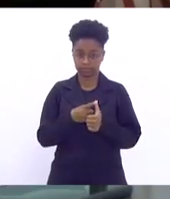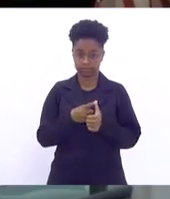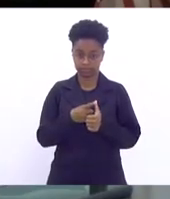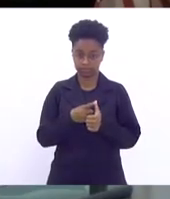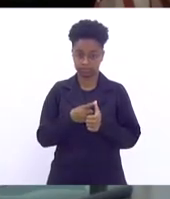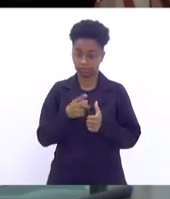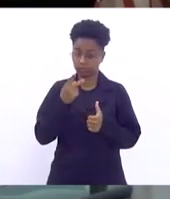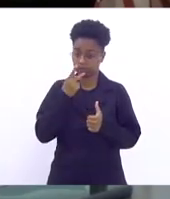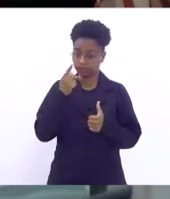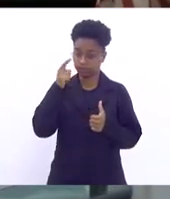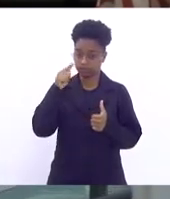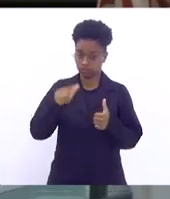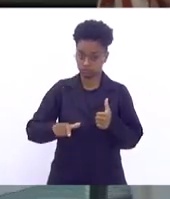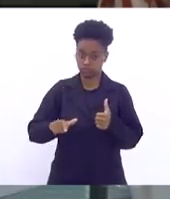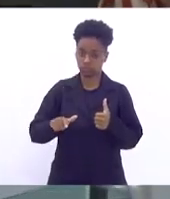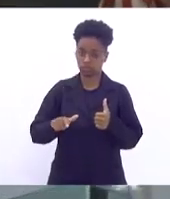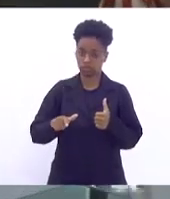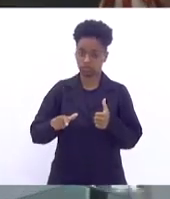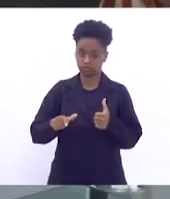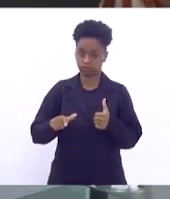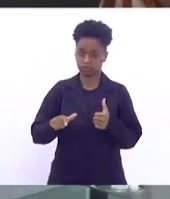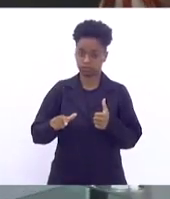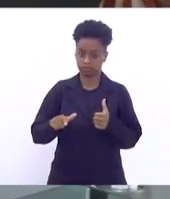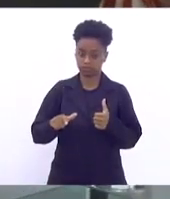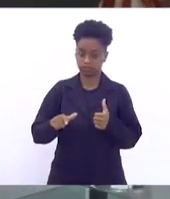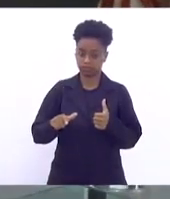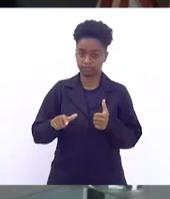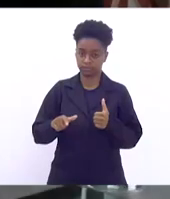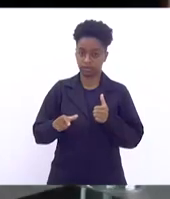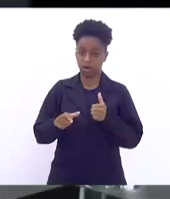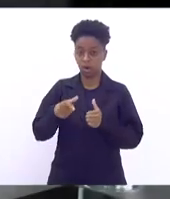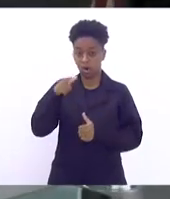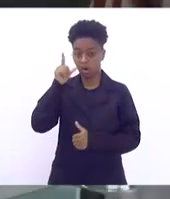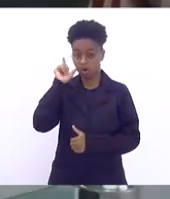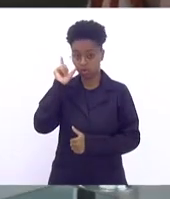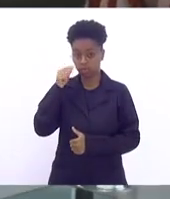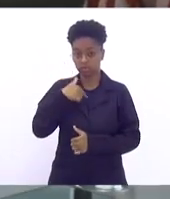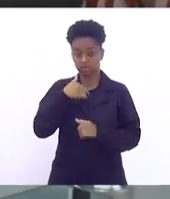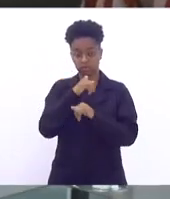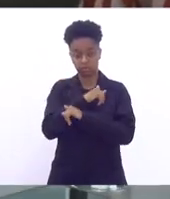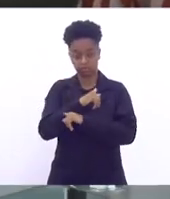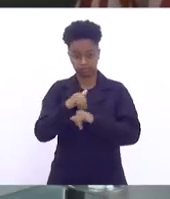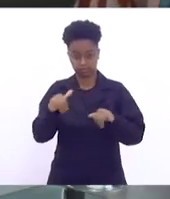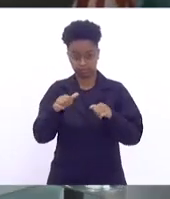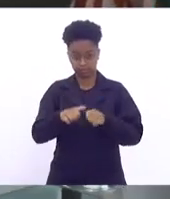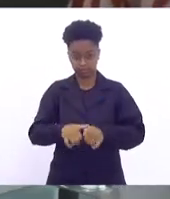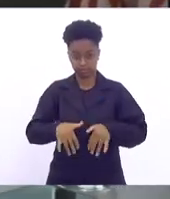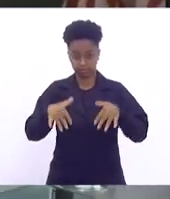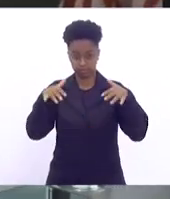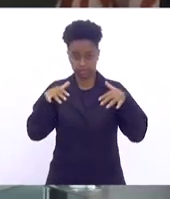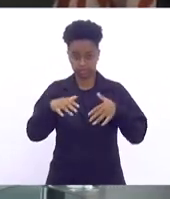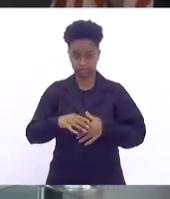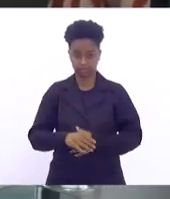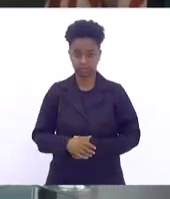repetindo o que eu disse ontem em Plenário